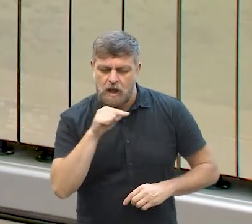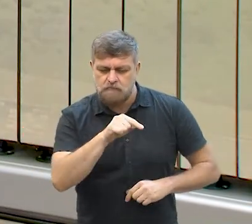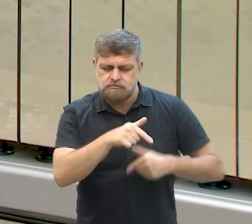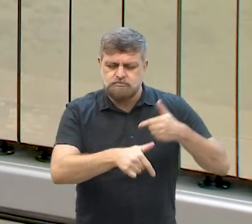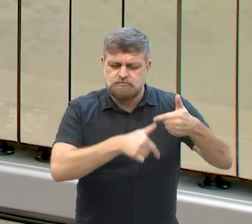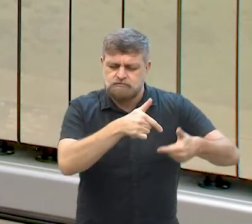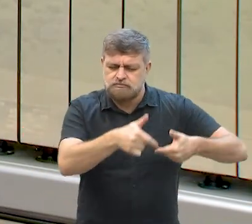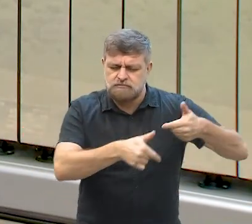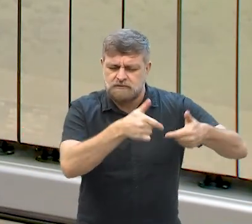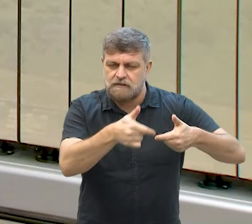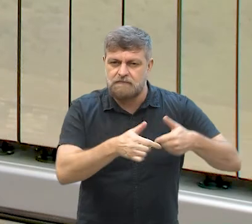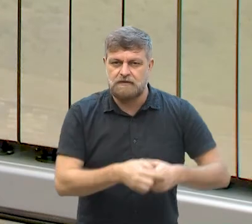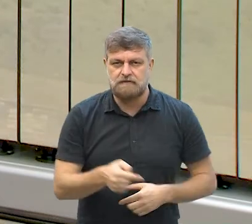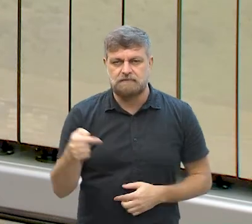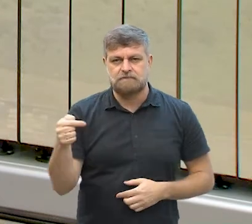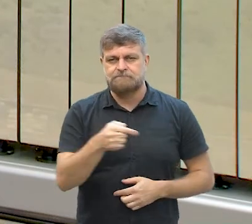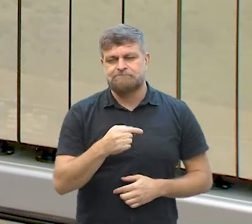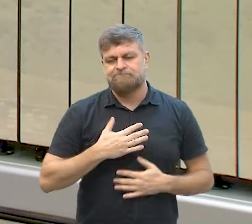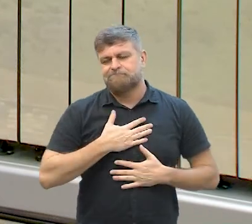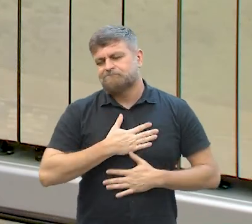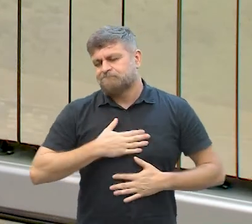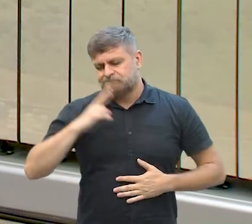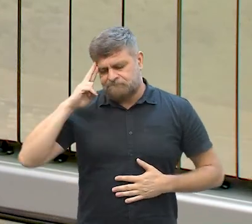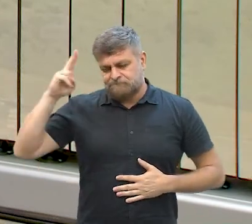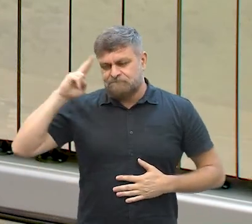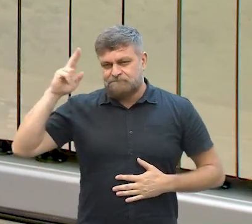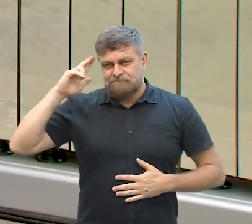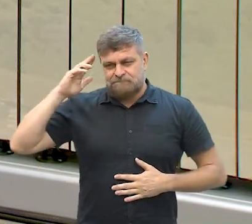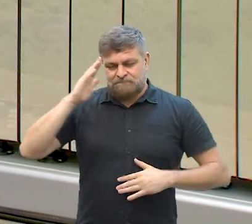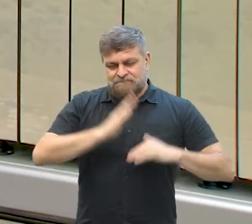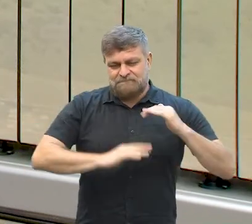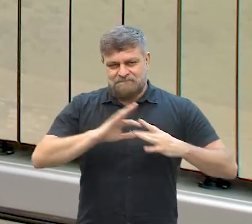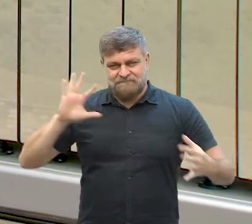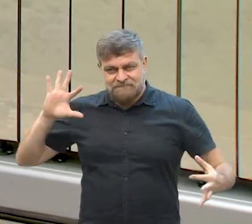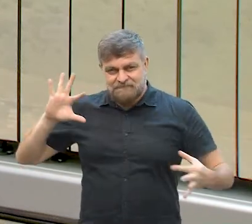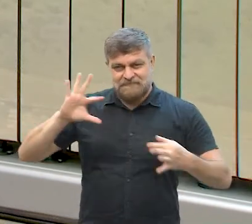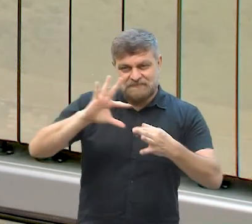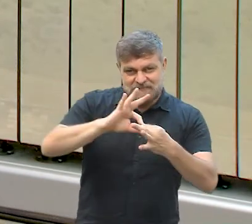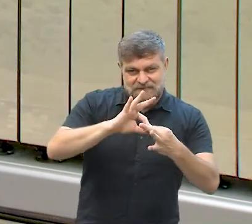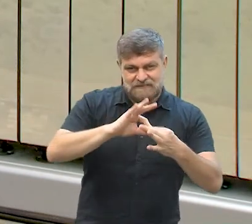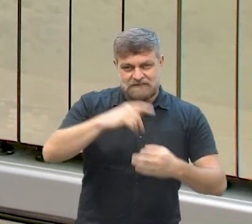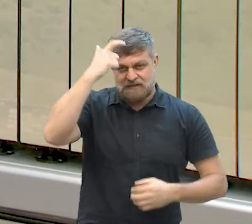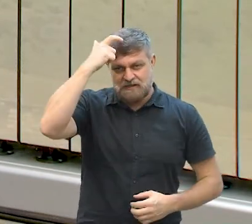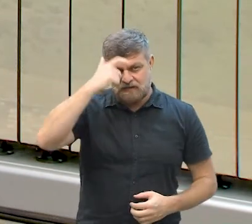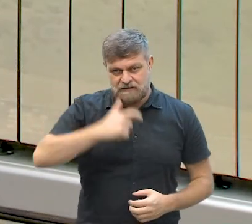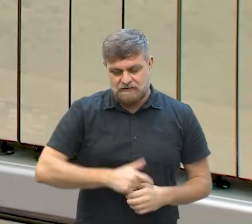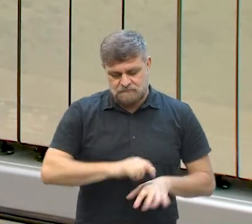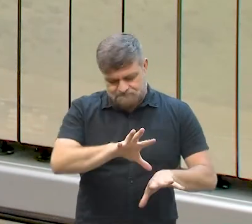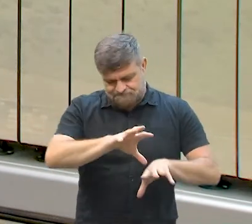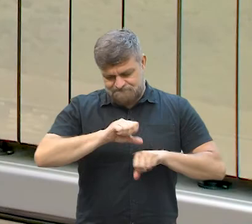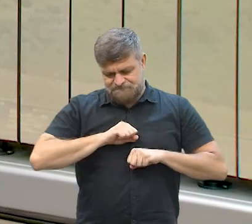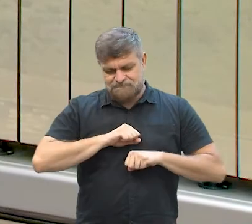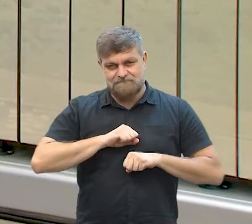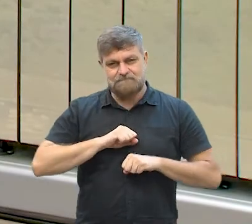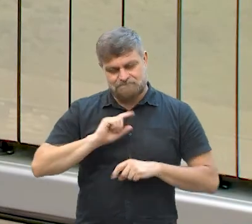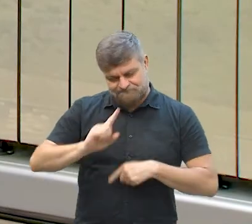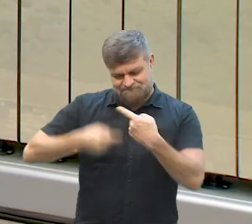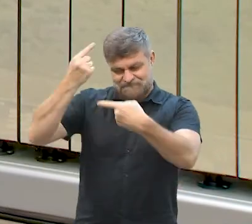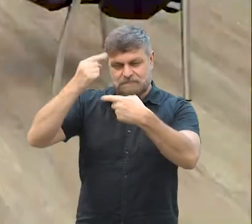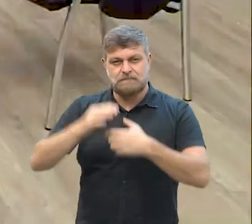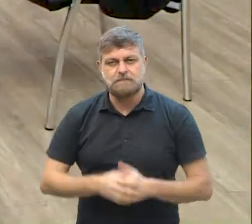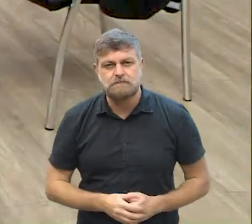instituição, sabendo como ela trabalha, aí foi a realização de um sonho que eu fui, né, crescendo com ele. Uhum.